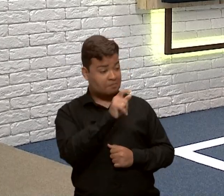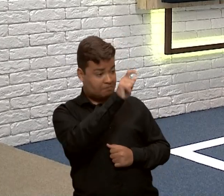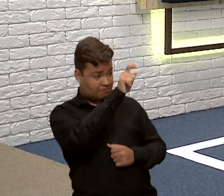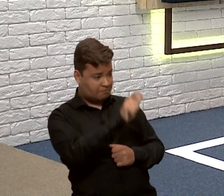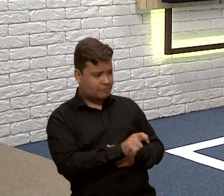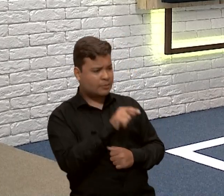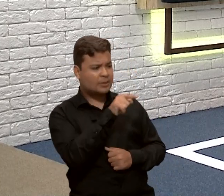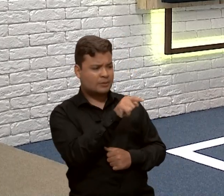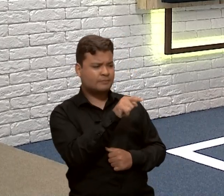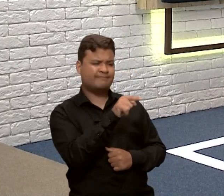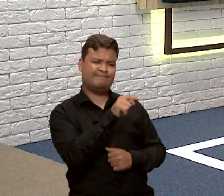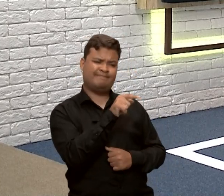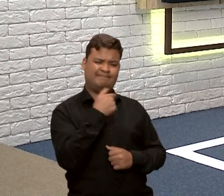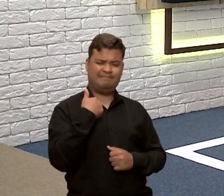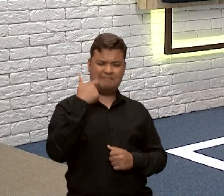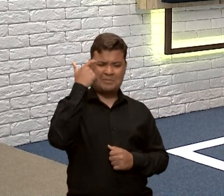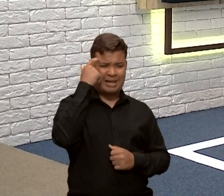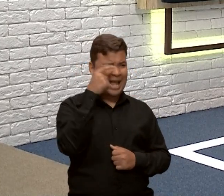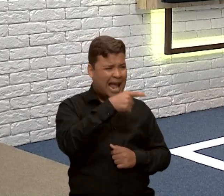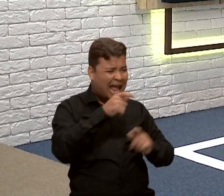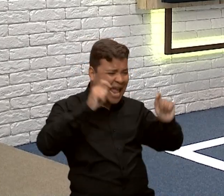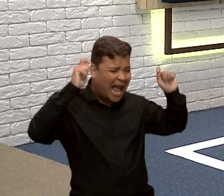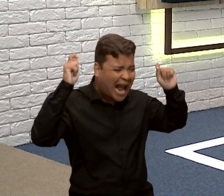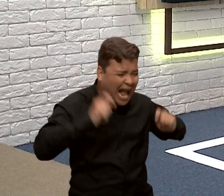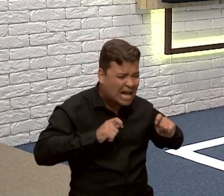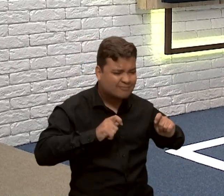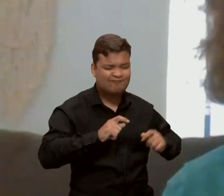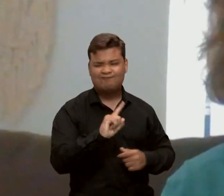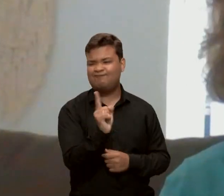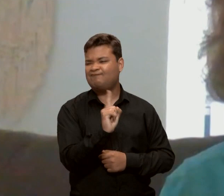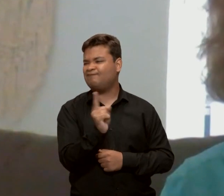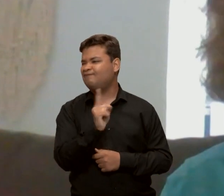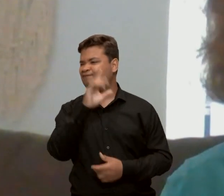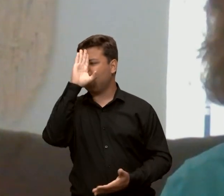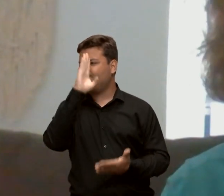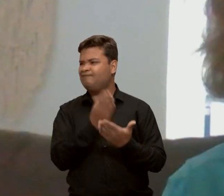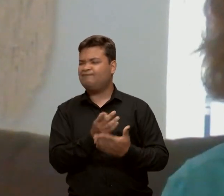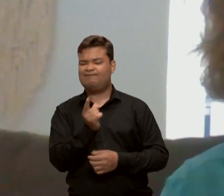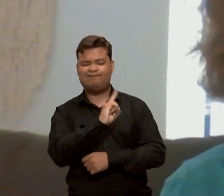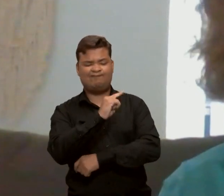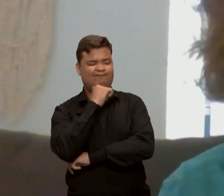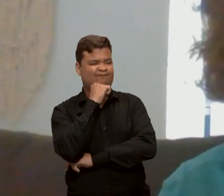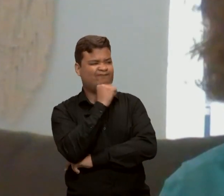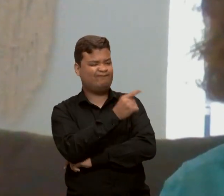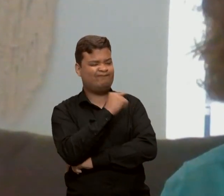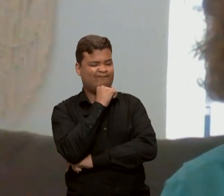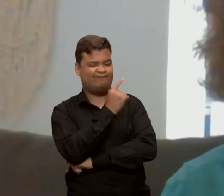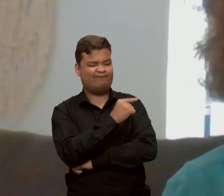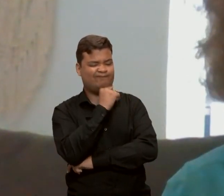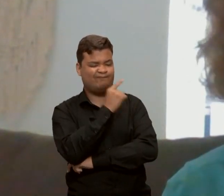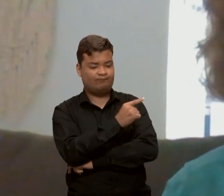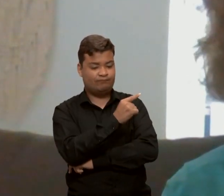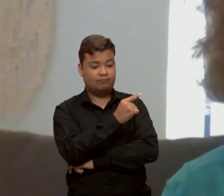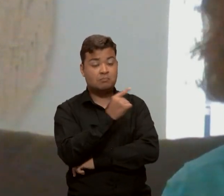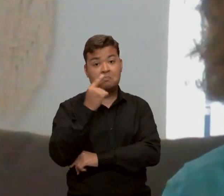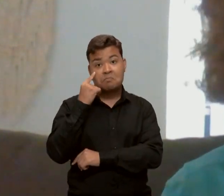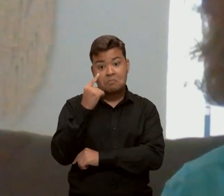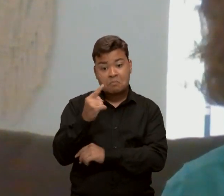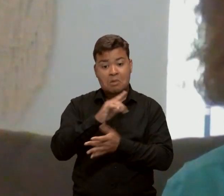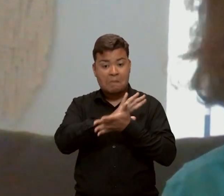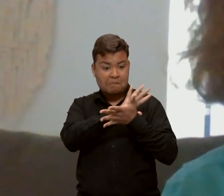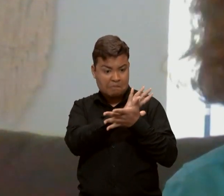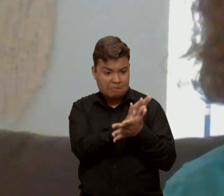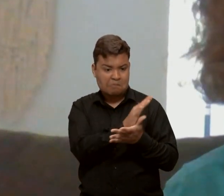pessoa e você não acredita na capacidade dela. E esses preconceitos que você falou, né, como esse